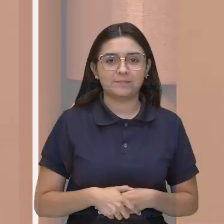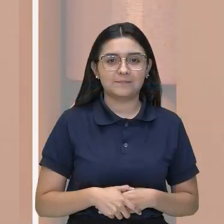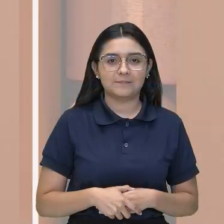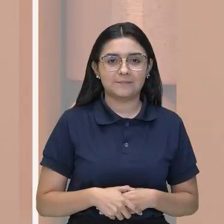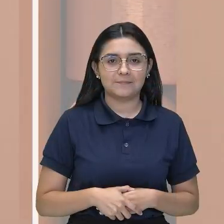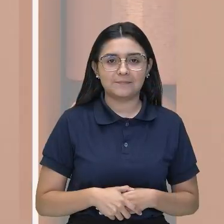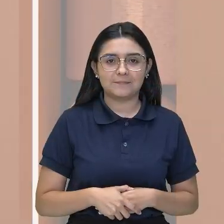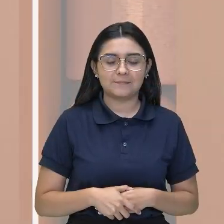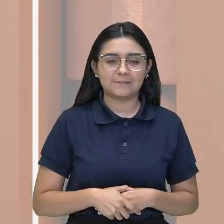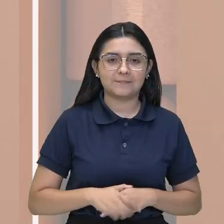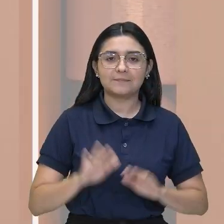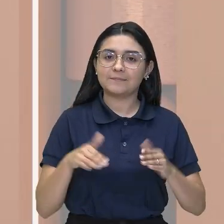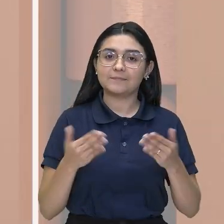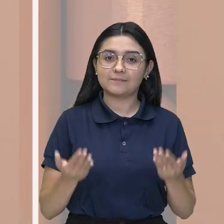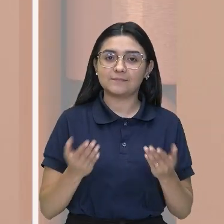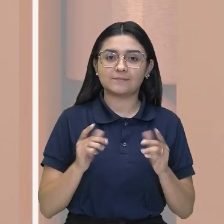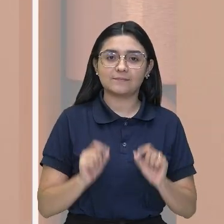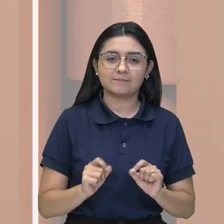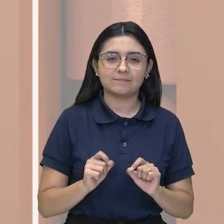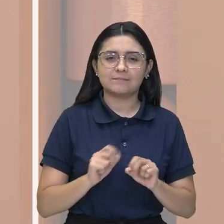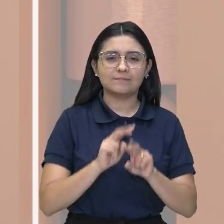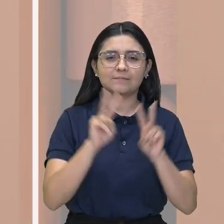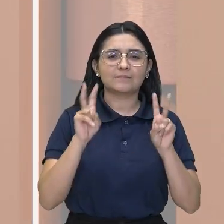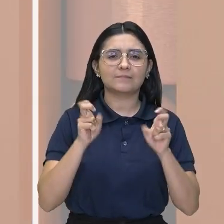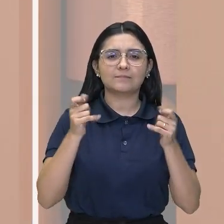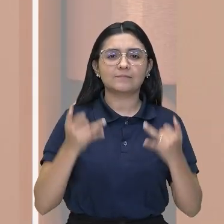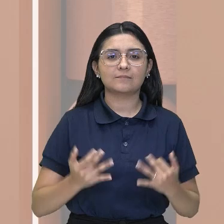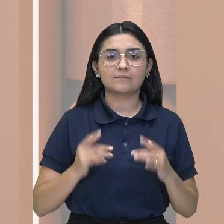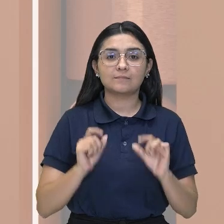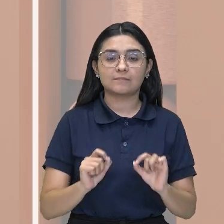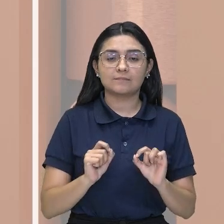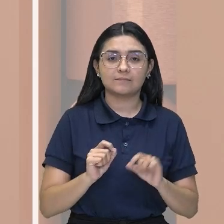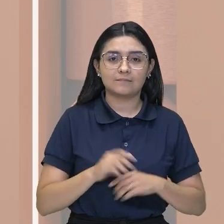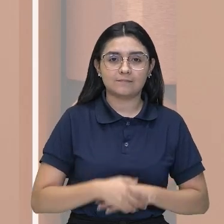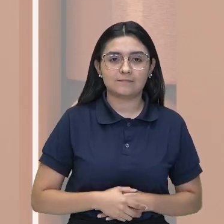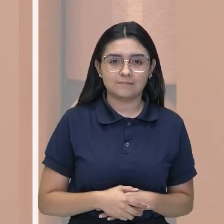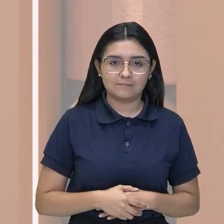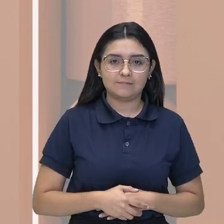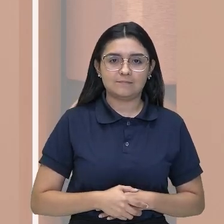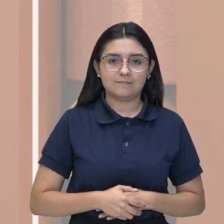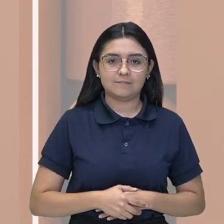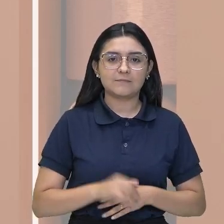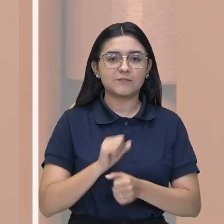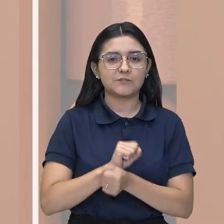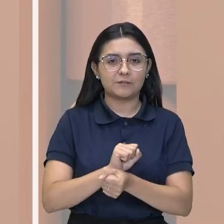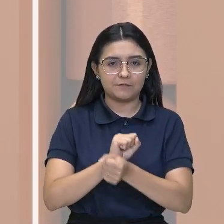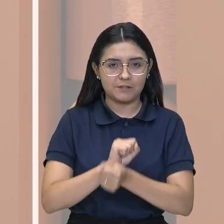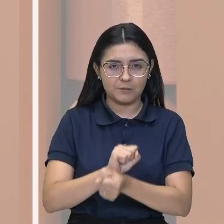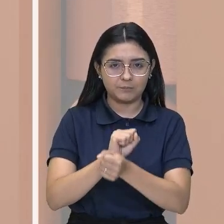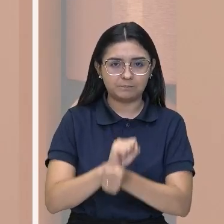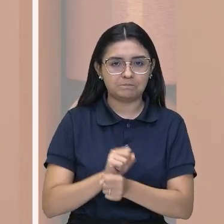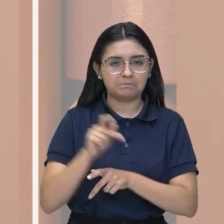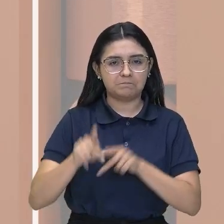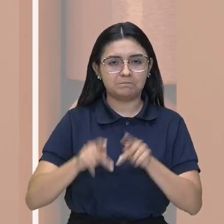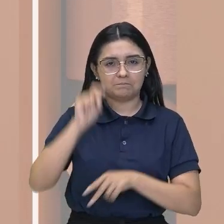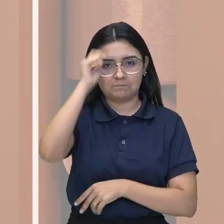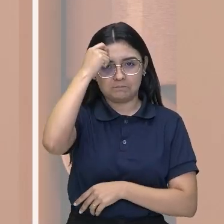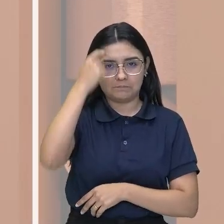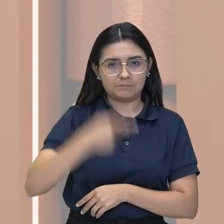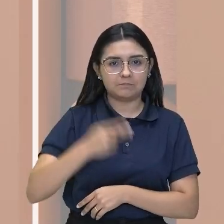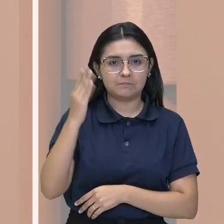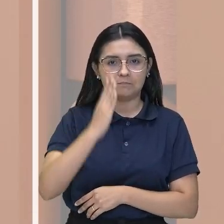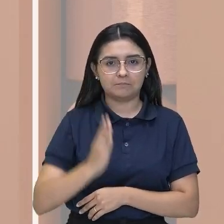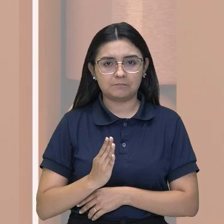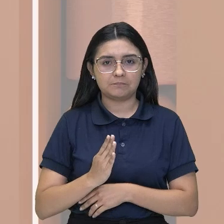Vamos então falar da escravidão negra no Brasil, né? Como que o Brasil